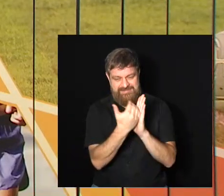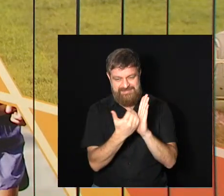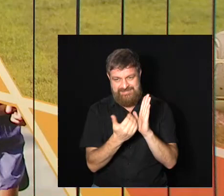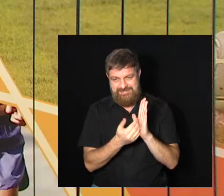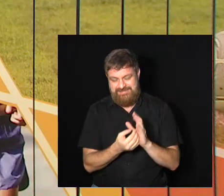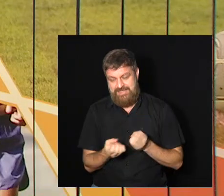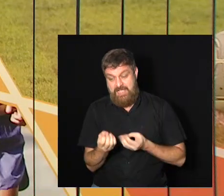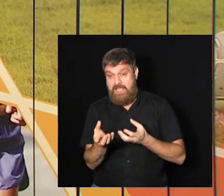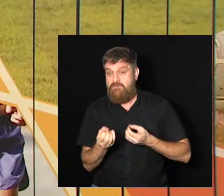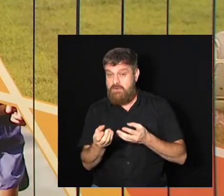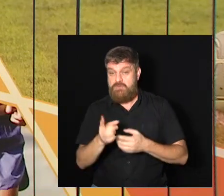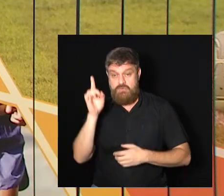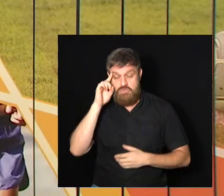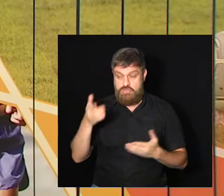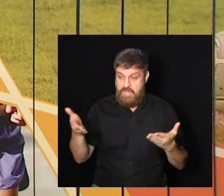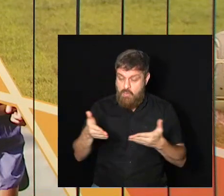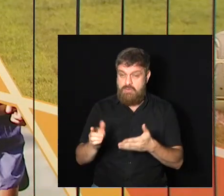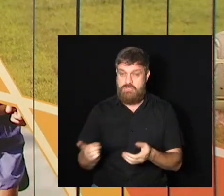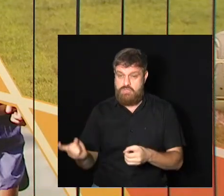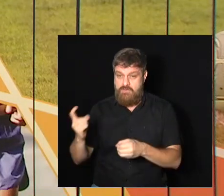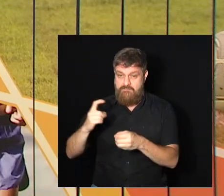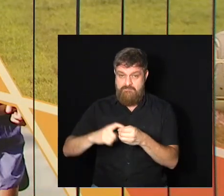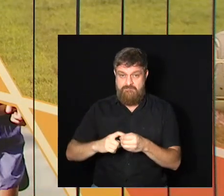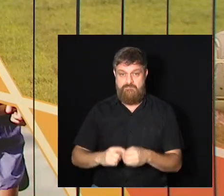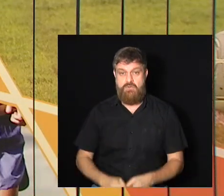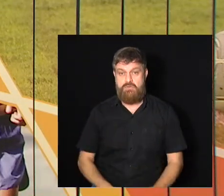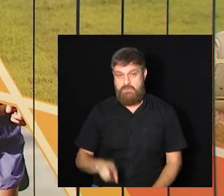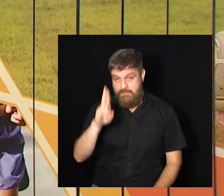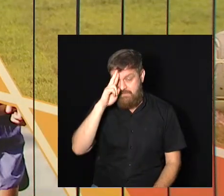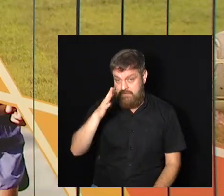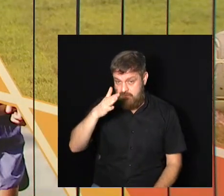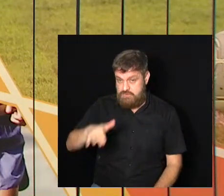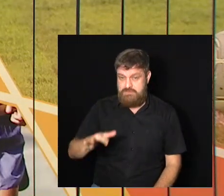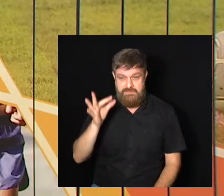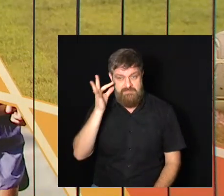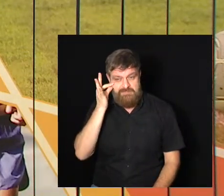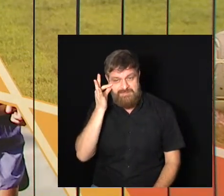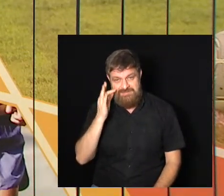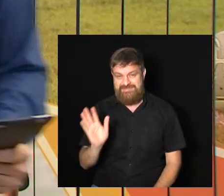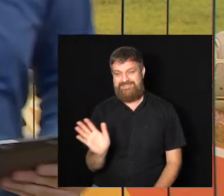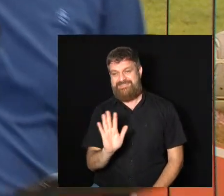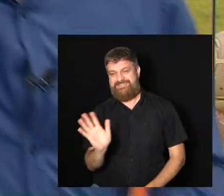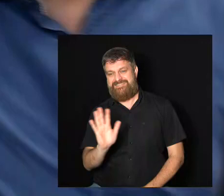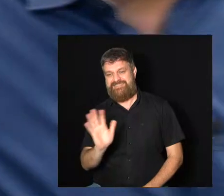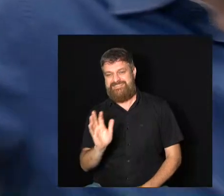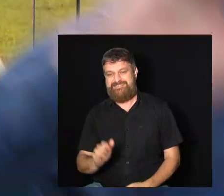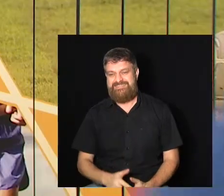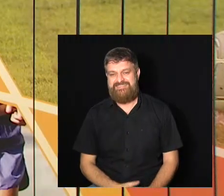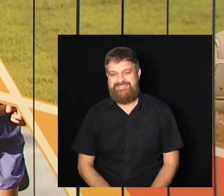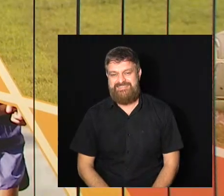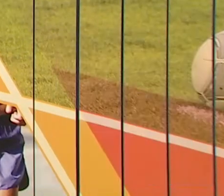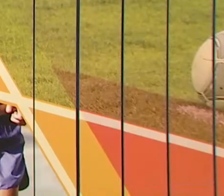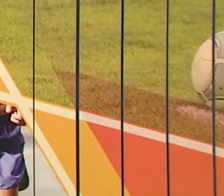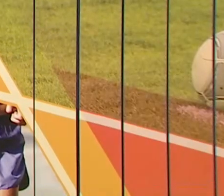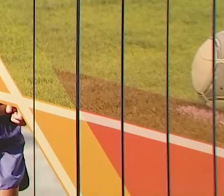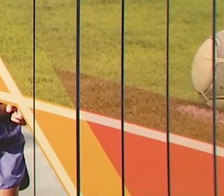principais notícias do dia. Eu volto amanhã ao 12h30, ao vivo, hein? Até lá. Tchau, tchau.